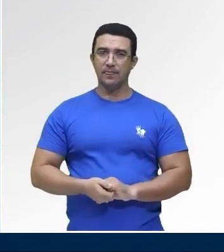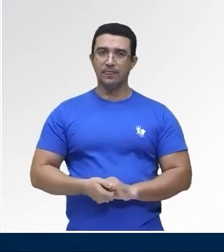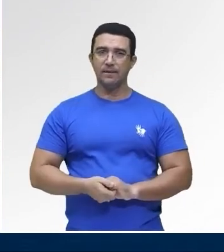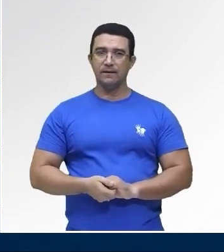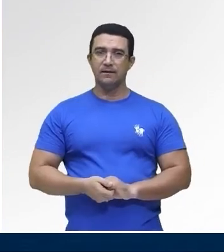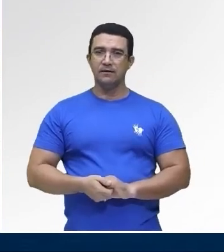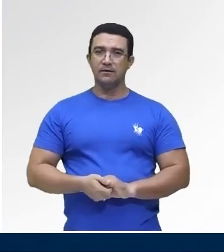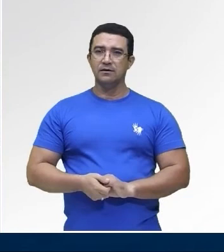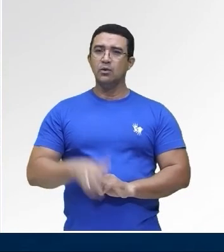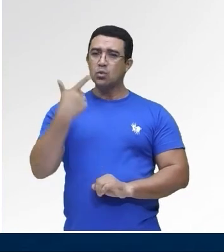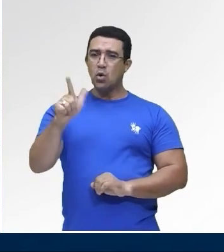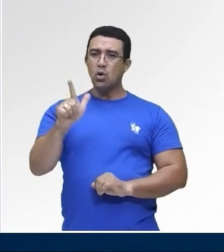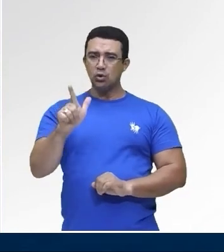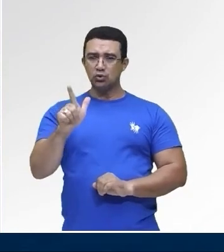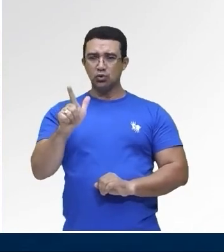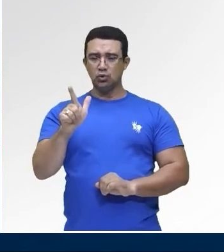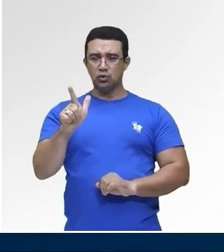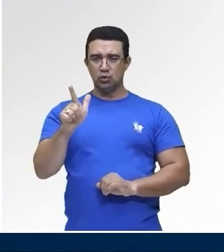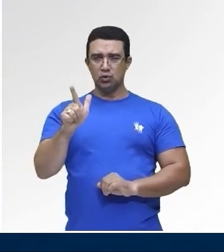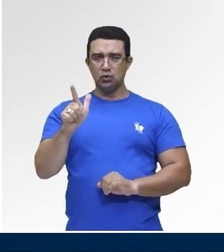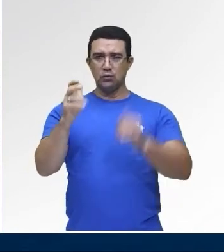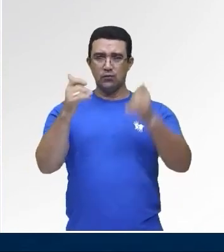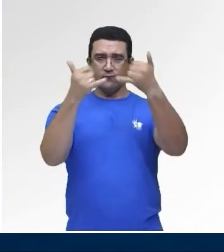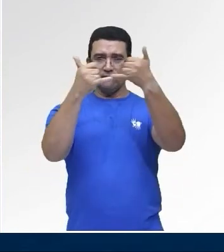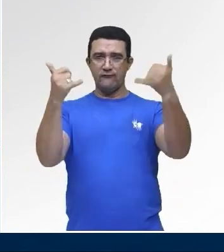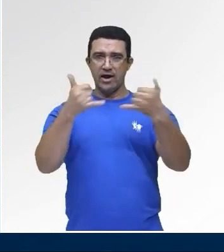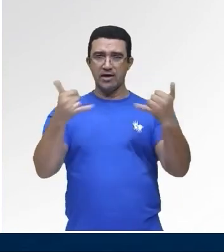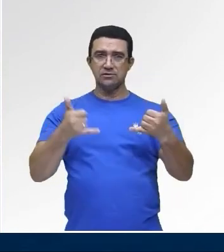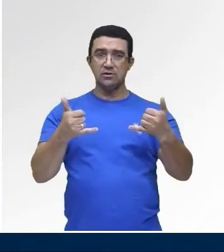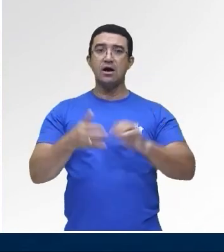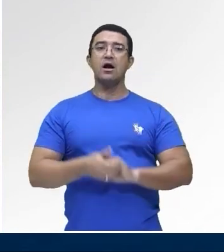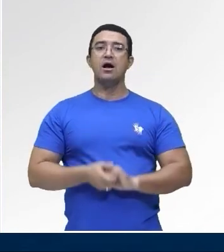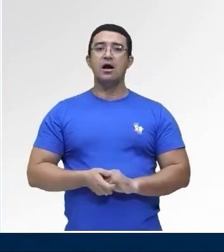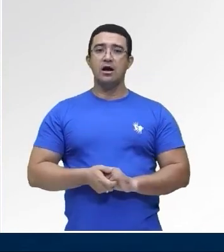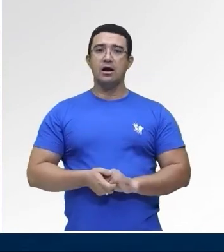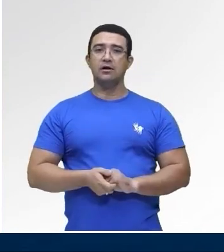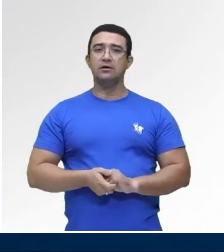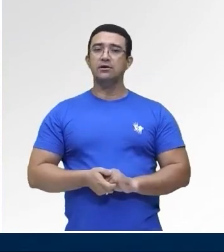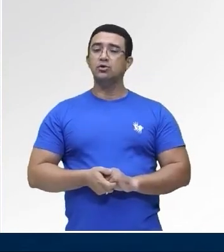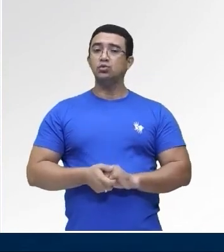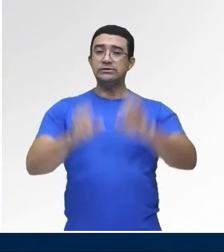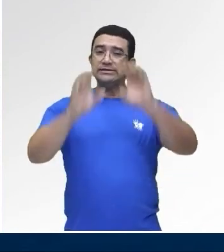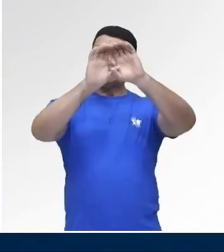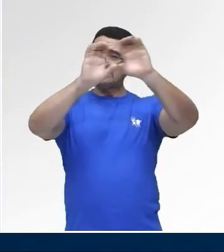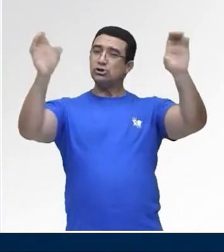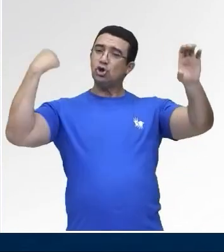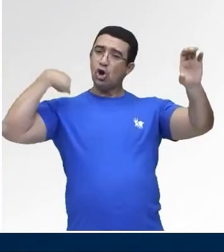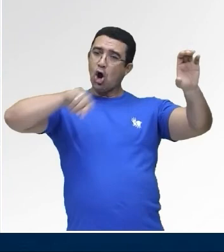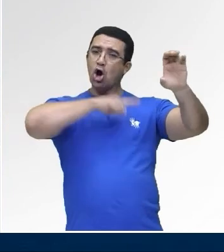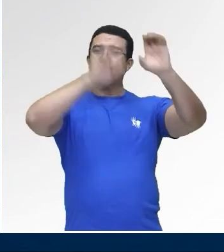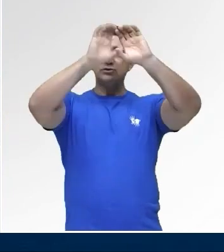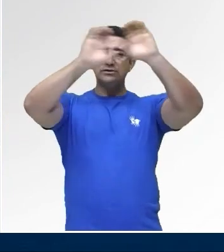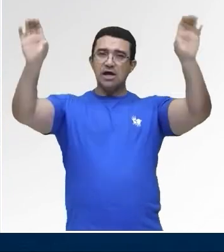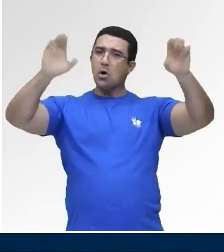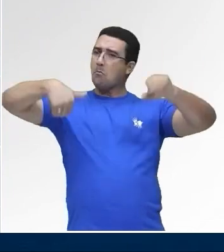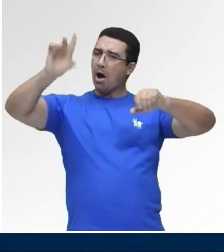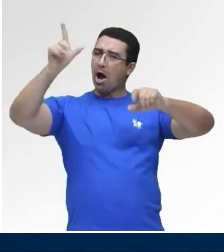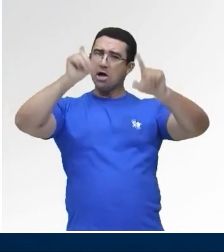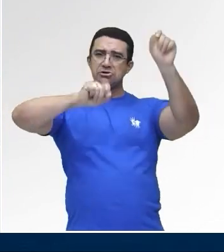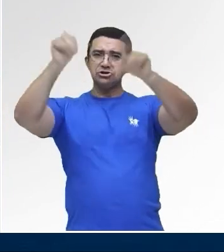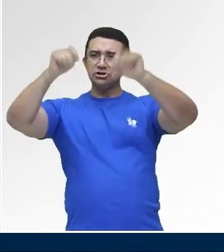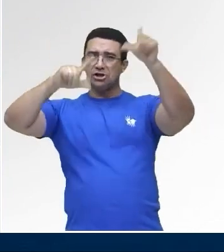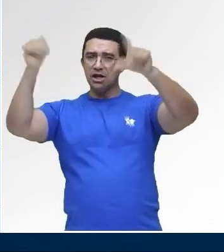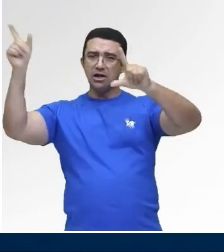verso, nosso céu tem mais estrelas, nossas várzeas têm mais flores, nossos bosques têm mais vida,